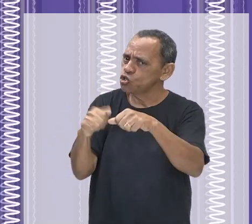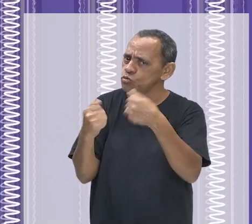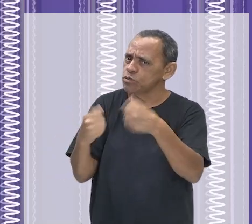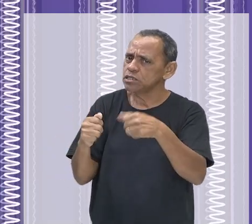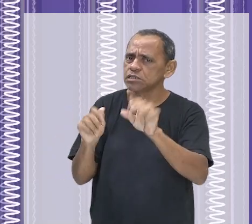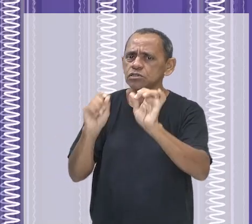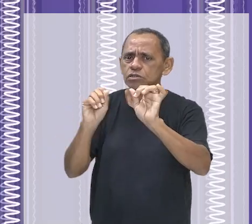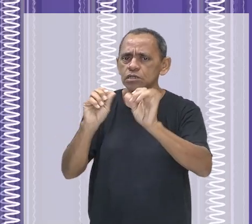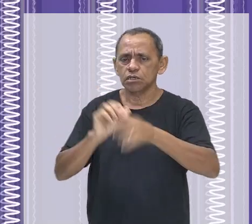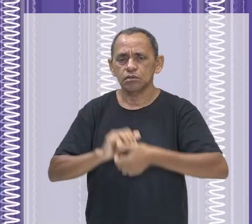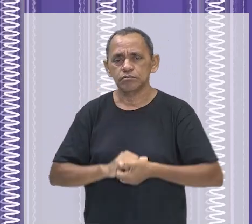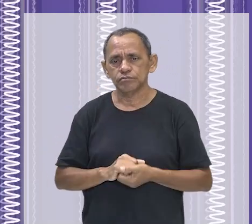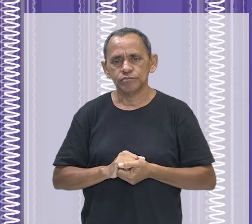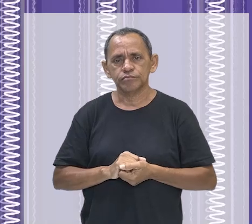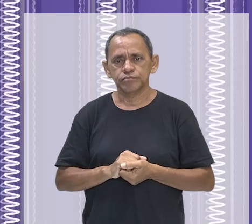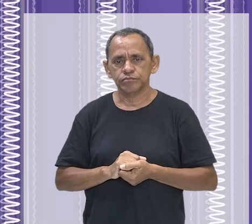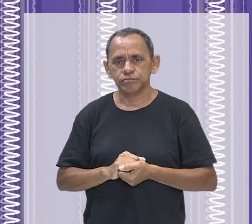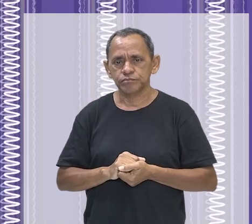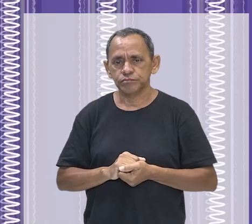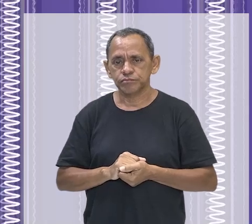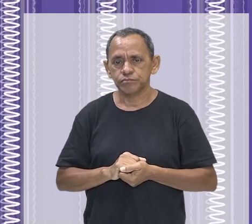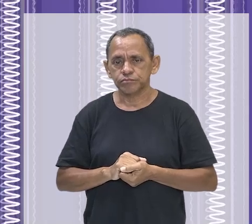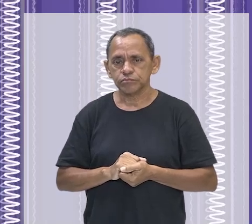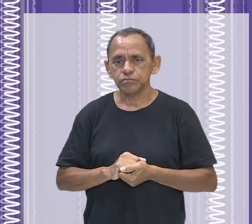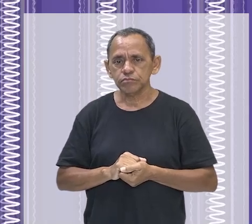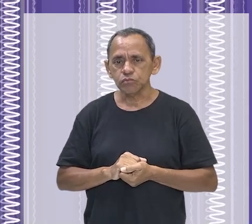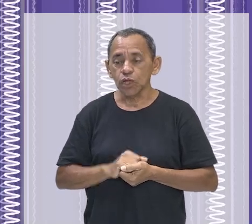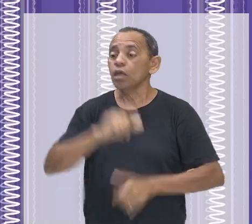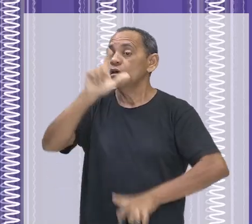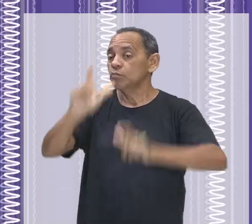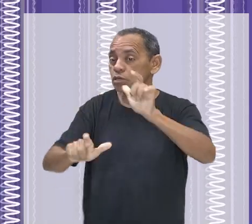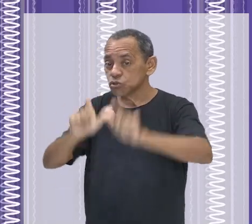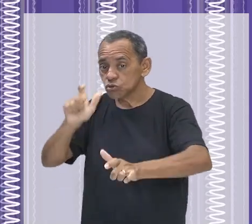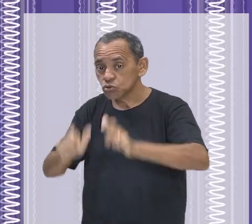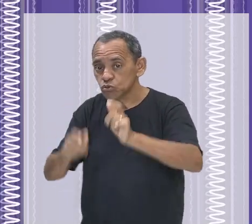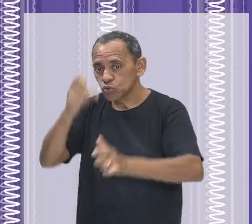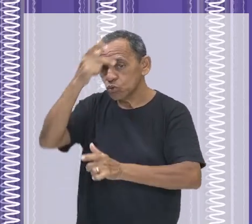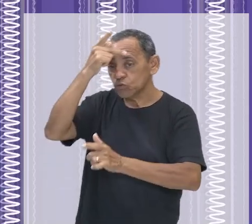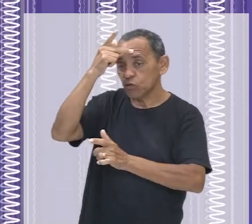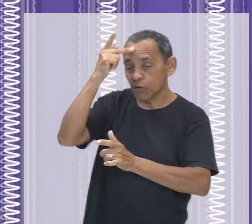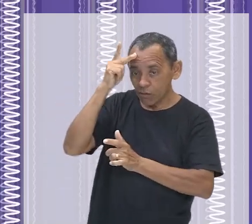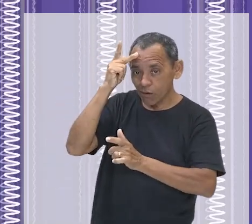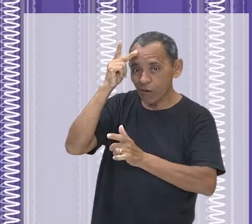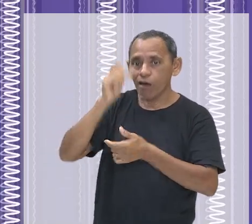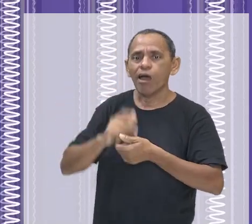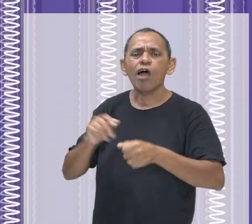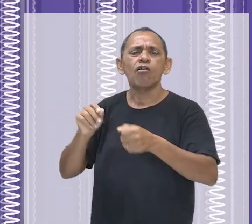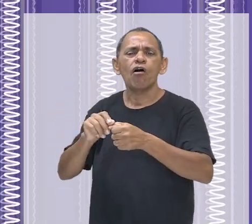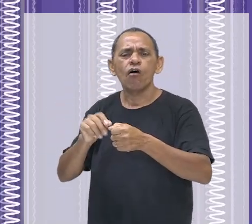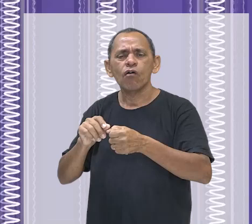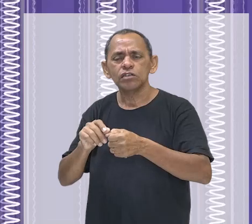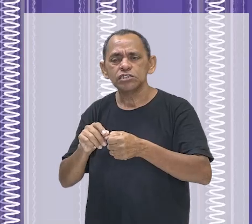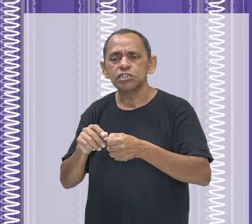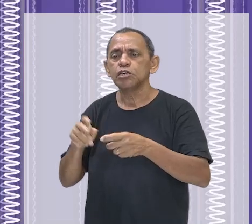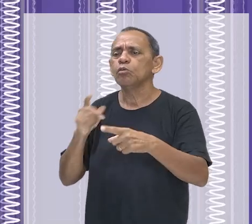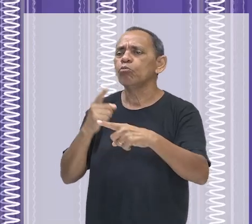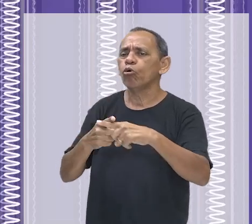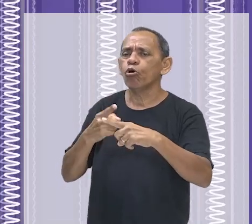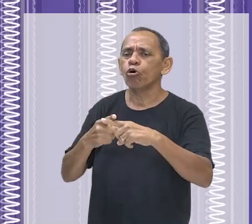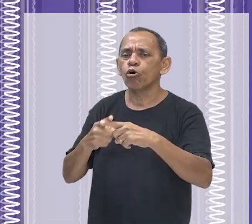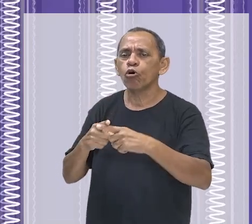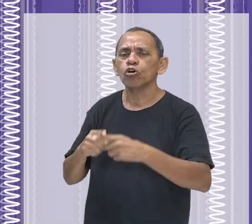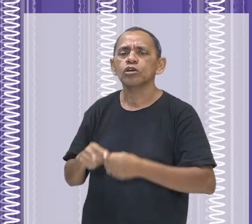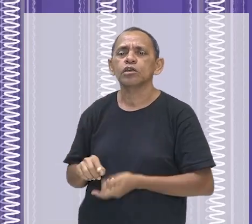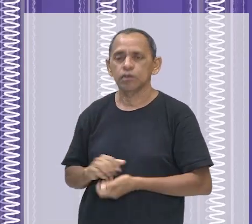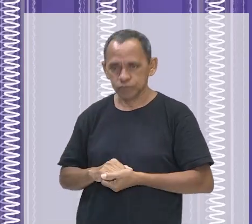ser, como é que eu posso falar, pessoas que, eu vou fazer tal coisa porque eu vou ser visto pelas pessoas. Não, você tem